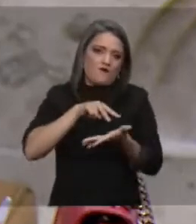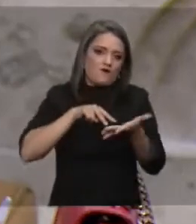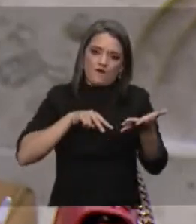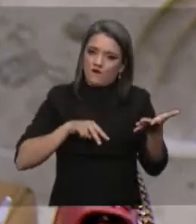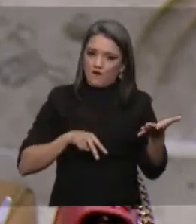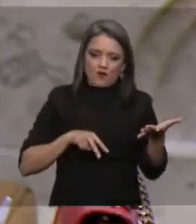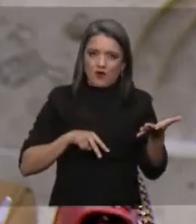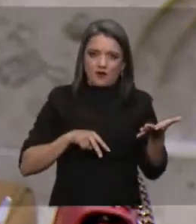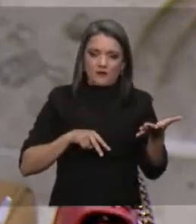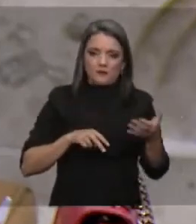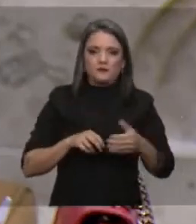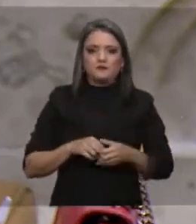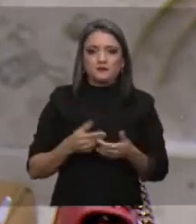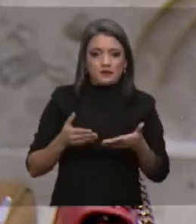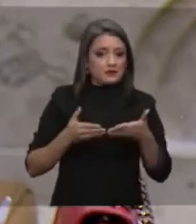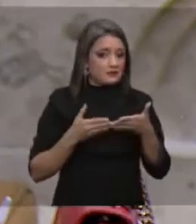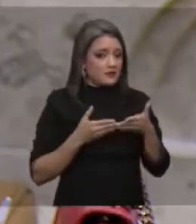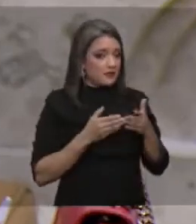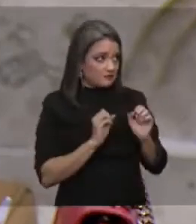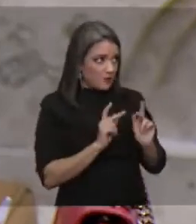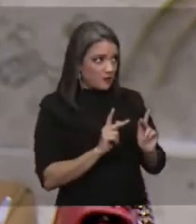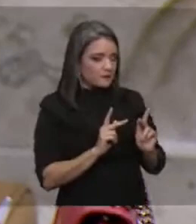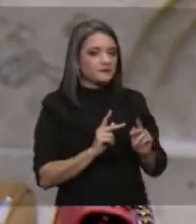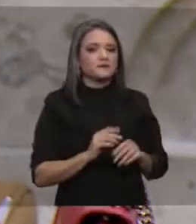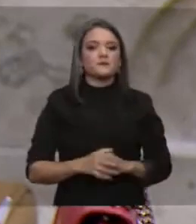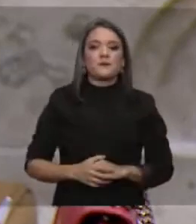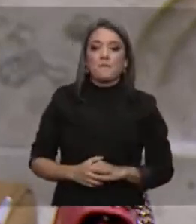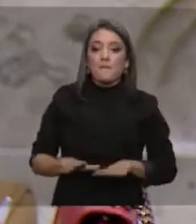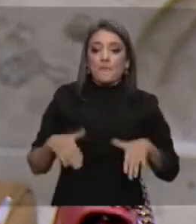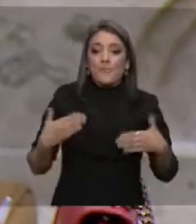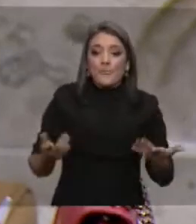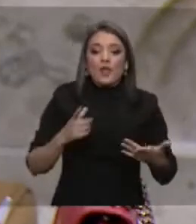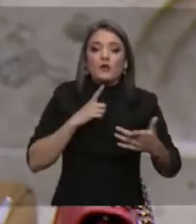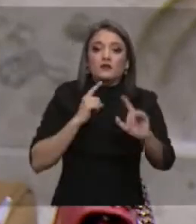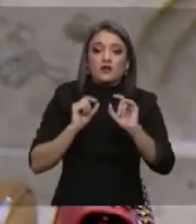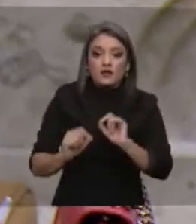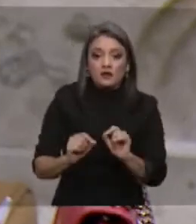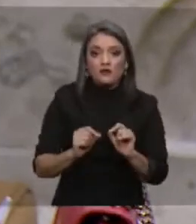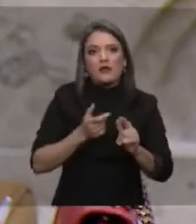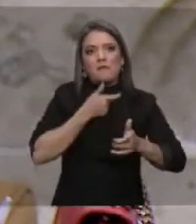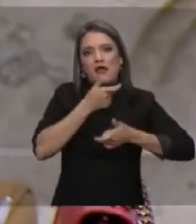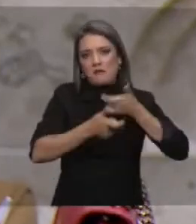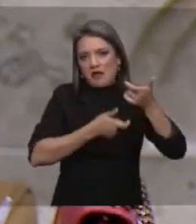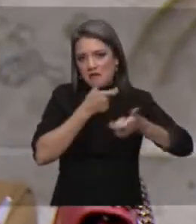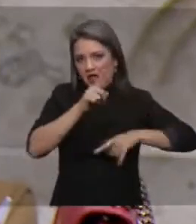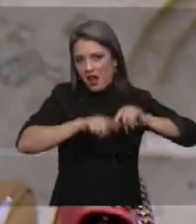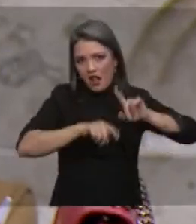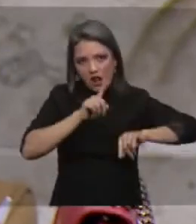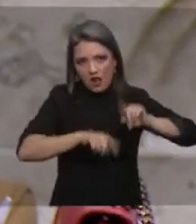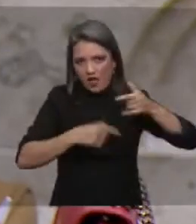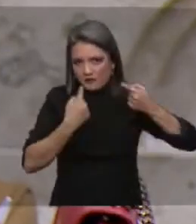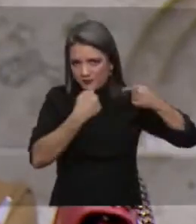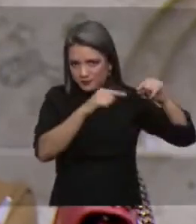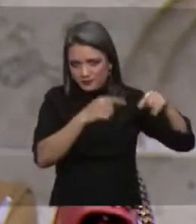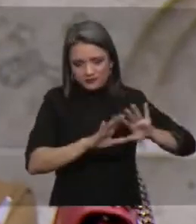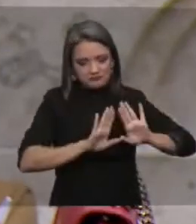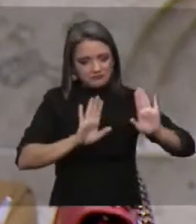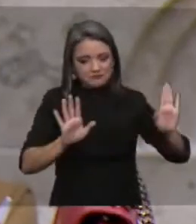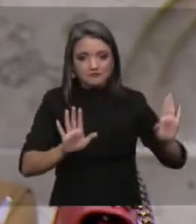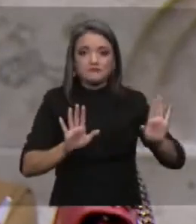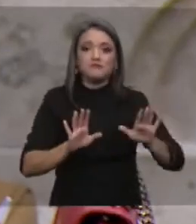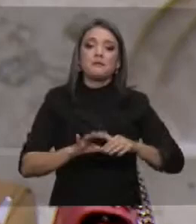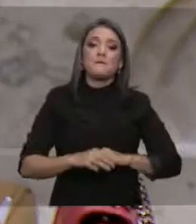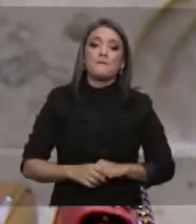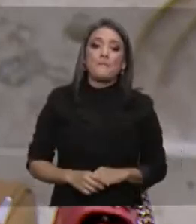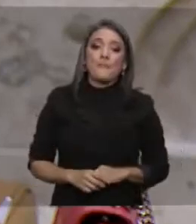presidente, para não repeti-las. Posso? Então, passado essas outras palavras, que eu pedi licença e não vou